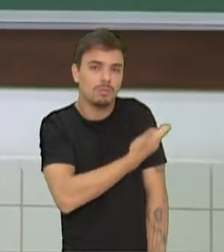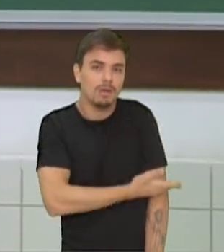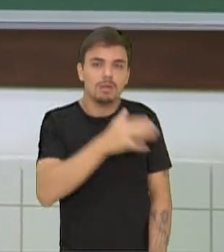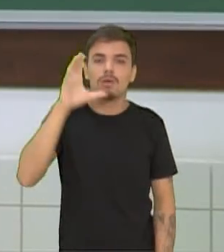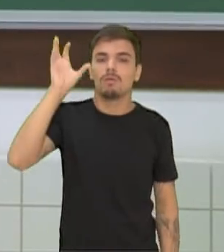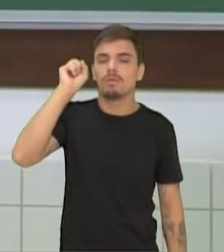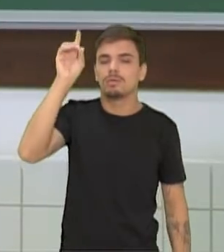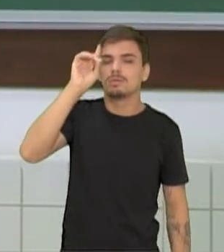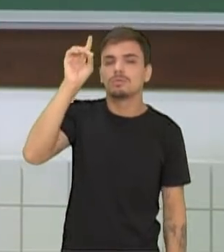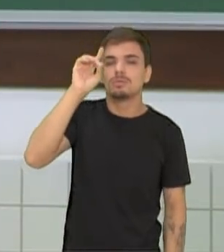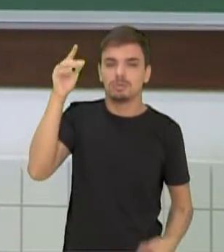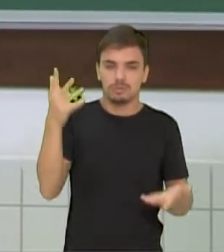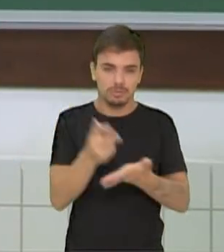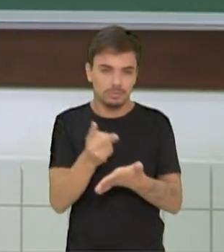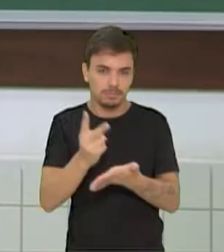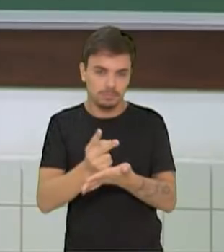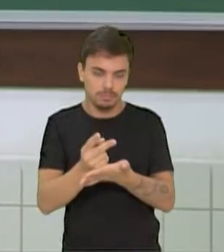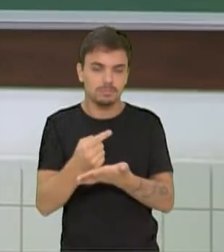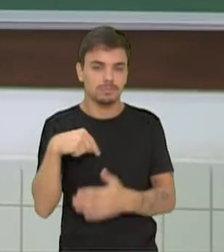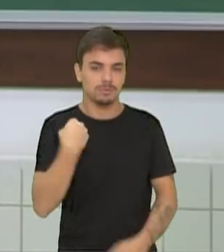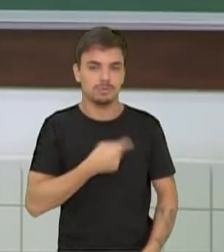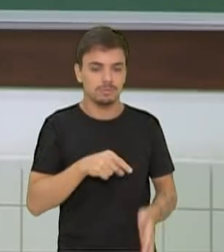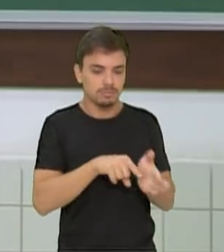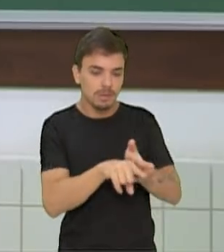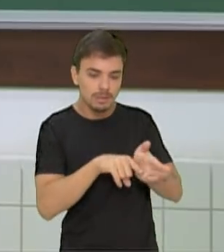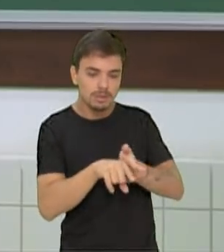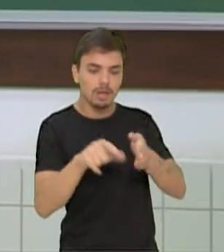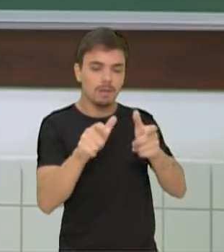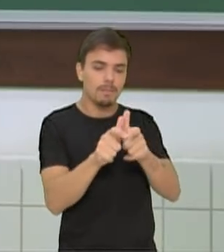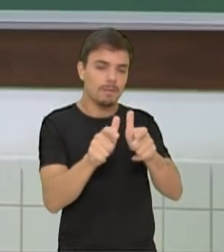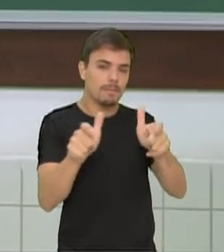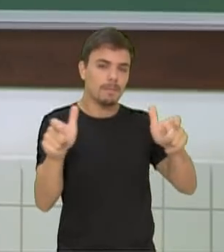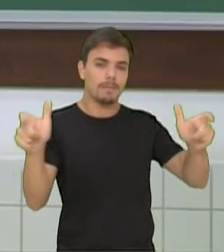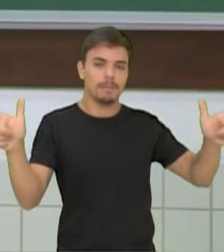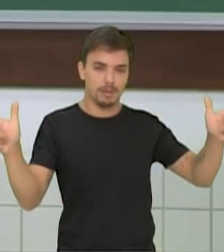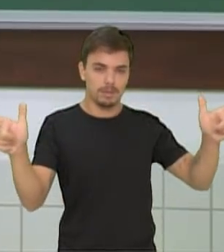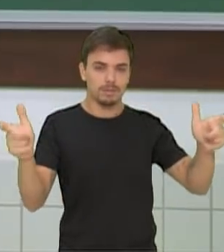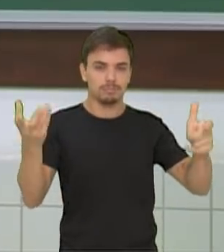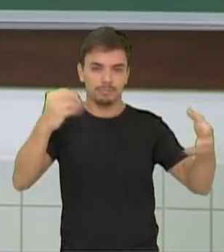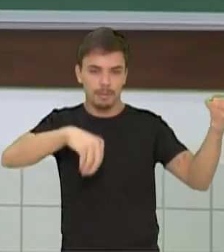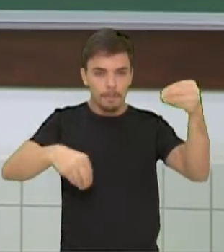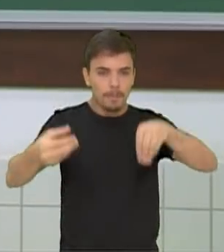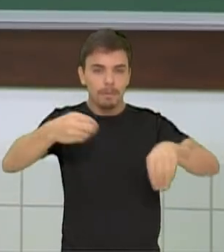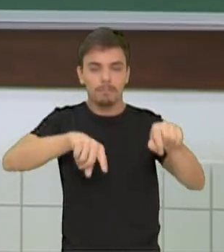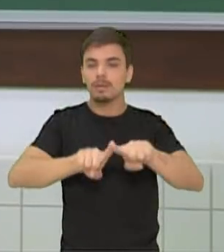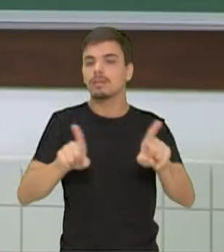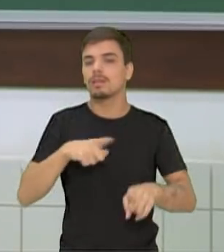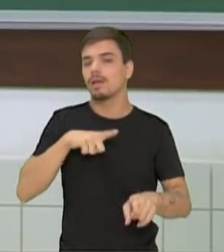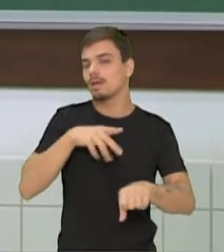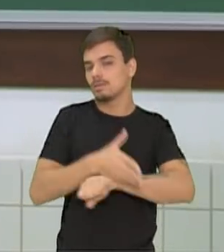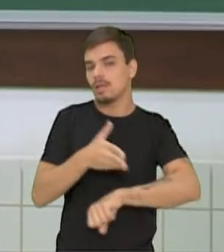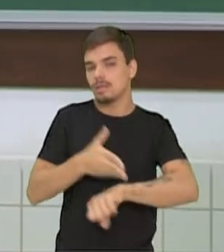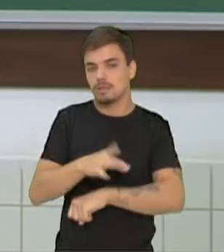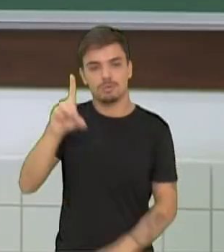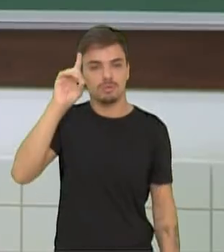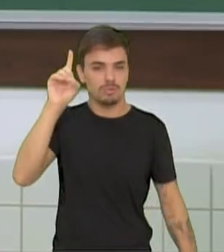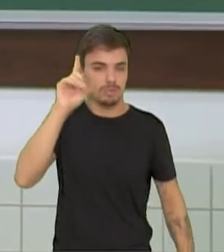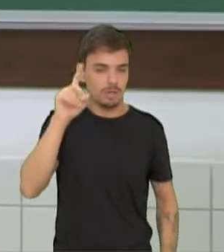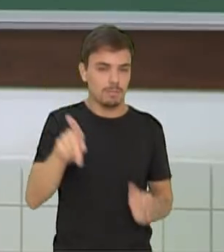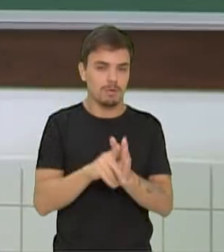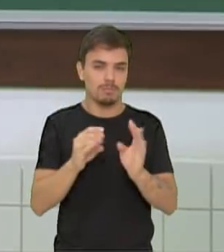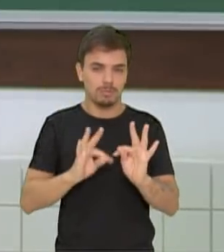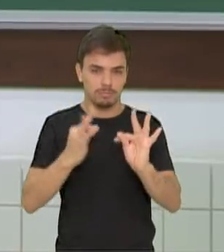ouvir todo dia ali, mas a gente pesquisar e ampliar o nosso repertório, já que a gente tem esse acesso hoje em dia com os